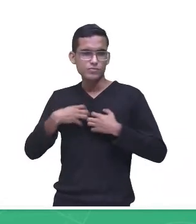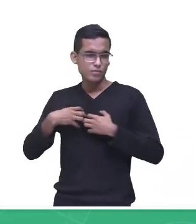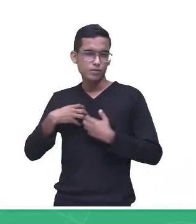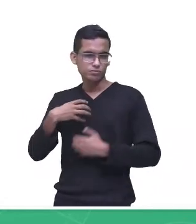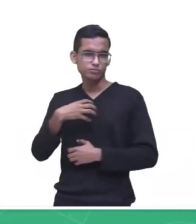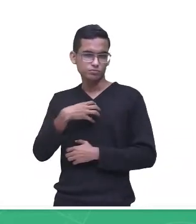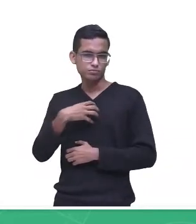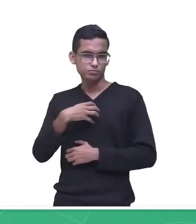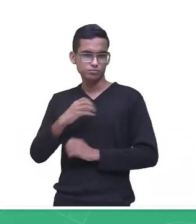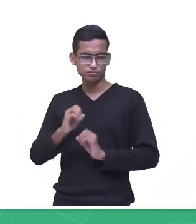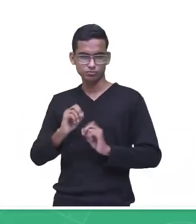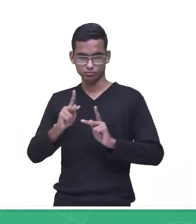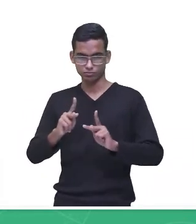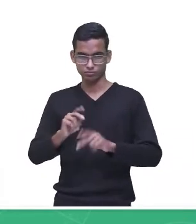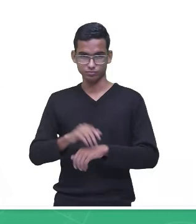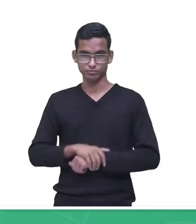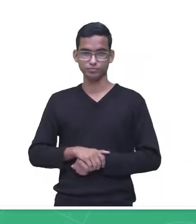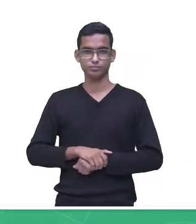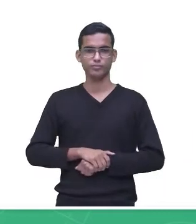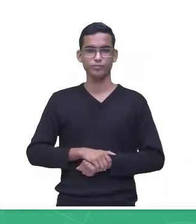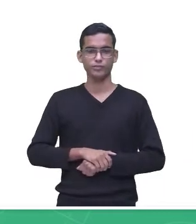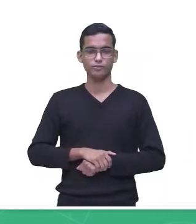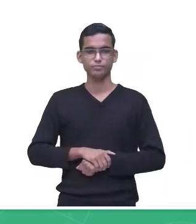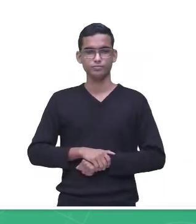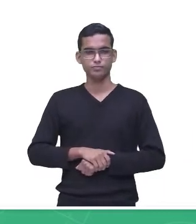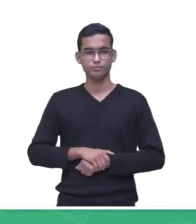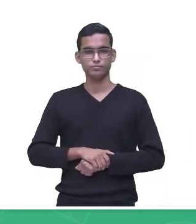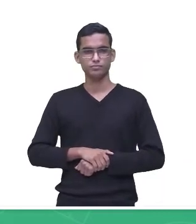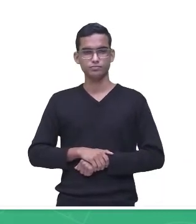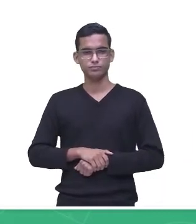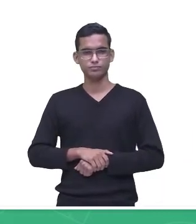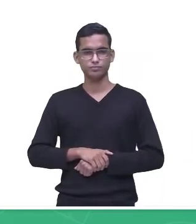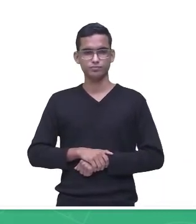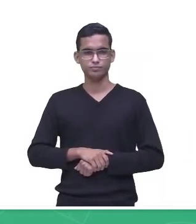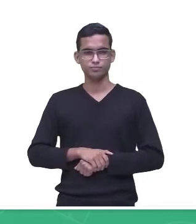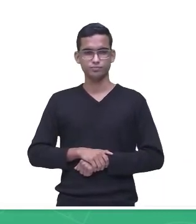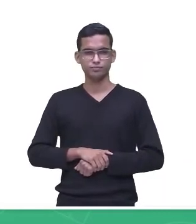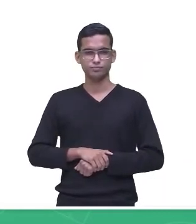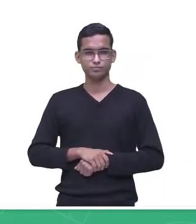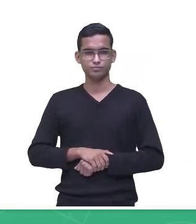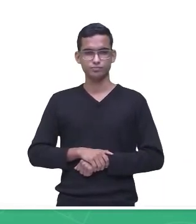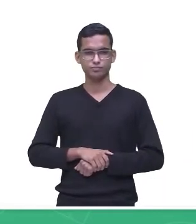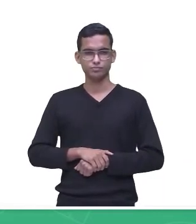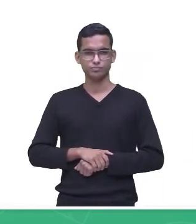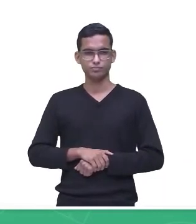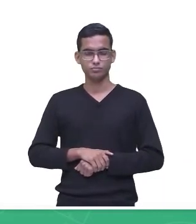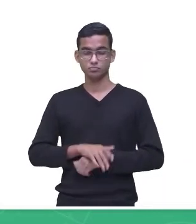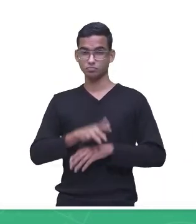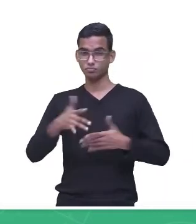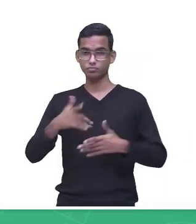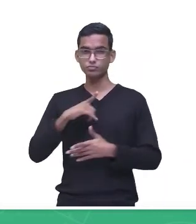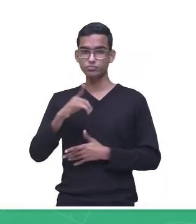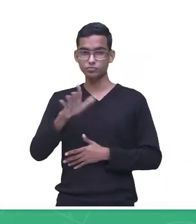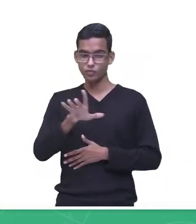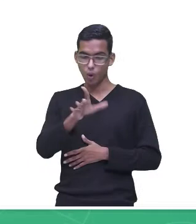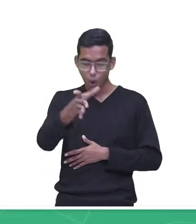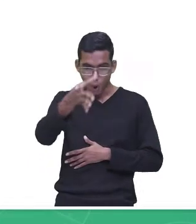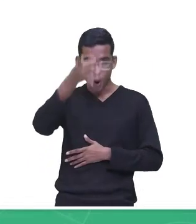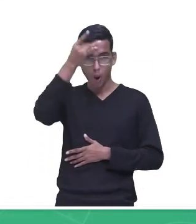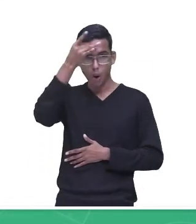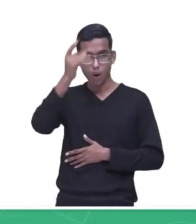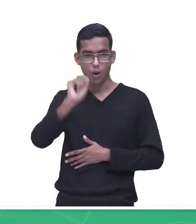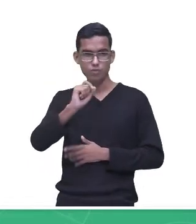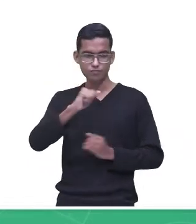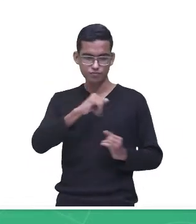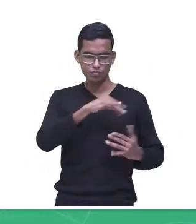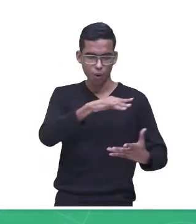gente! Aqui está a base desse pensamento. Não deixem mais sair da cabeça de vocês. Mundo